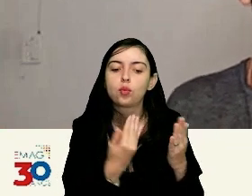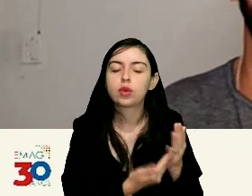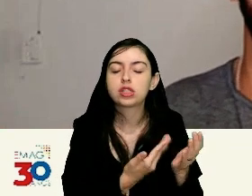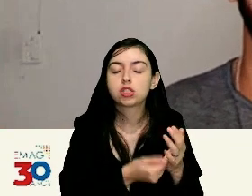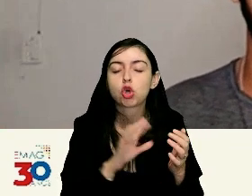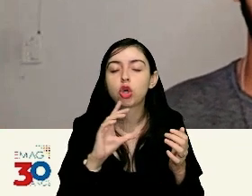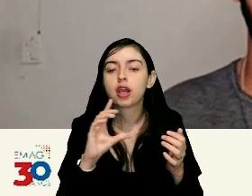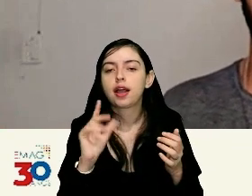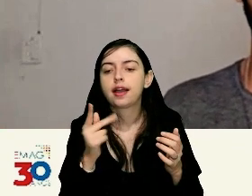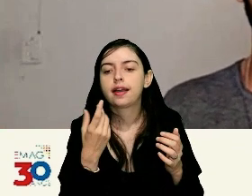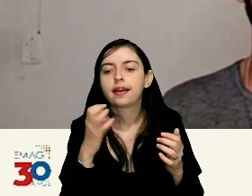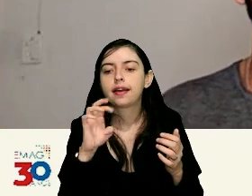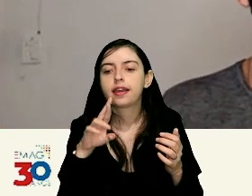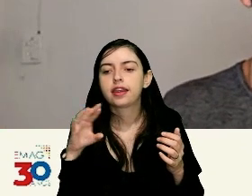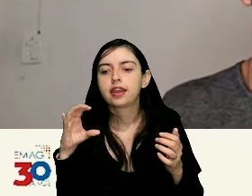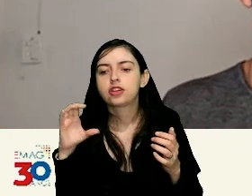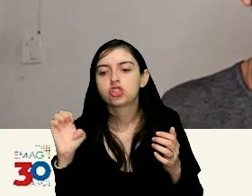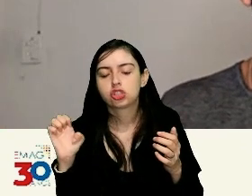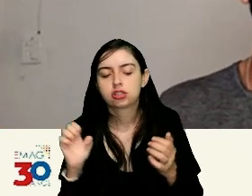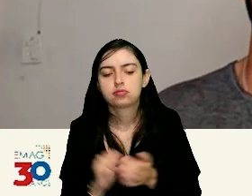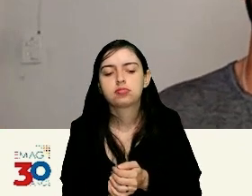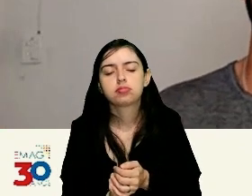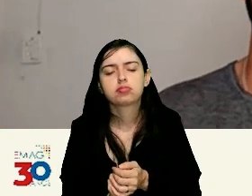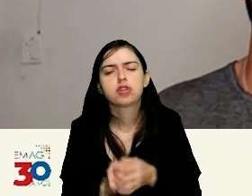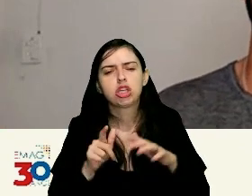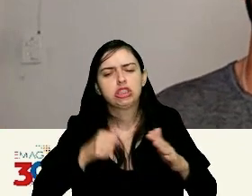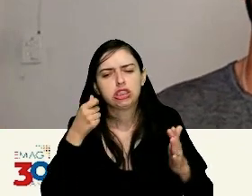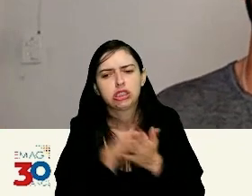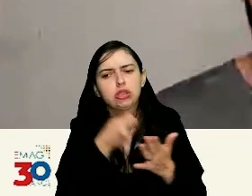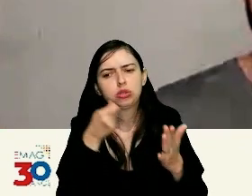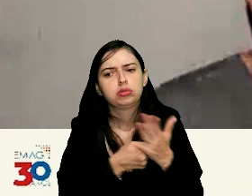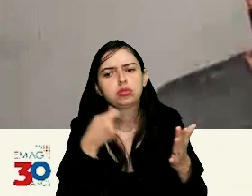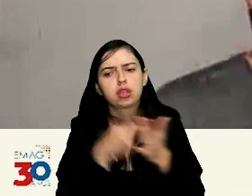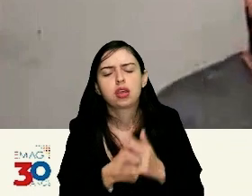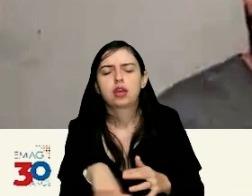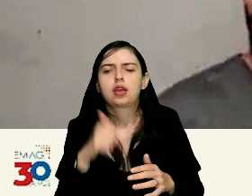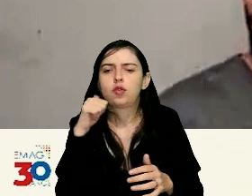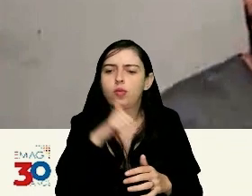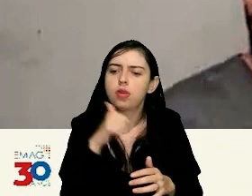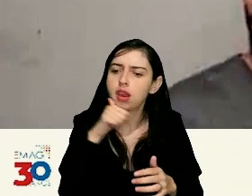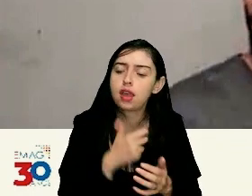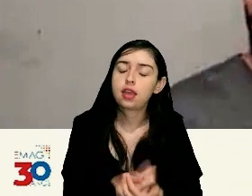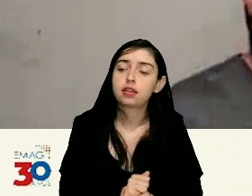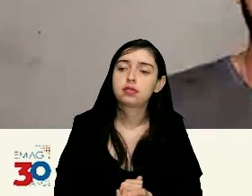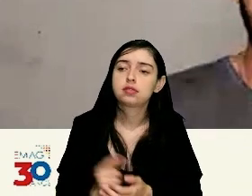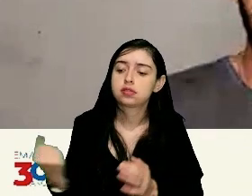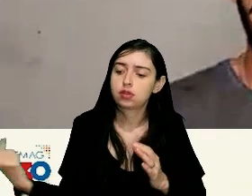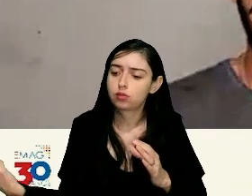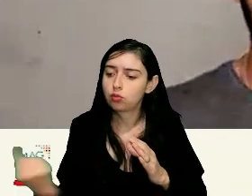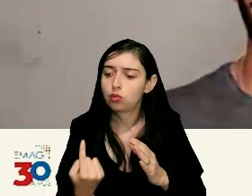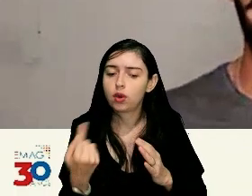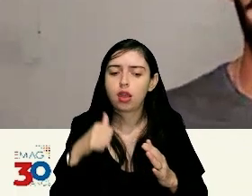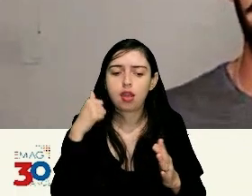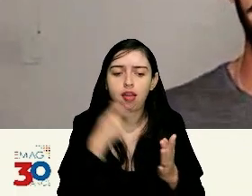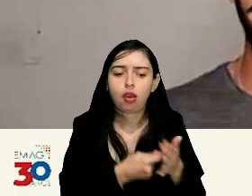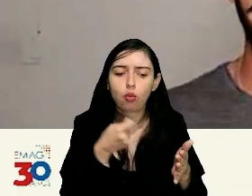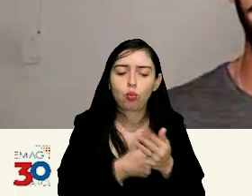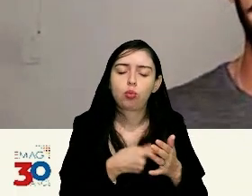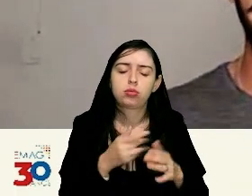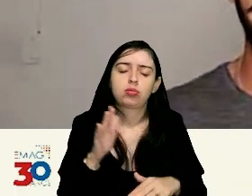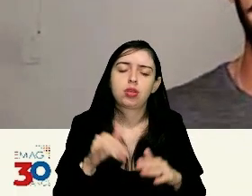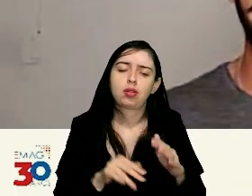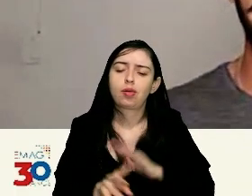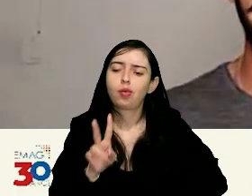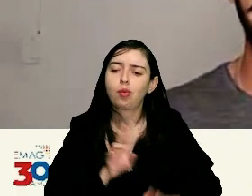as mulheres, porque quem tem que ficar com essas crianças normalmente são as mulheres. Por que a gente não participa desses tipos